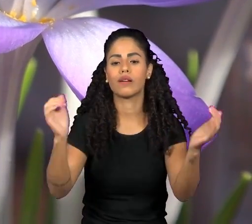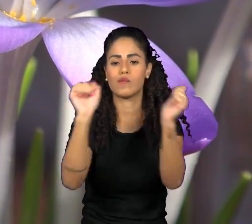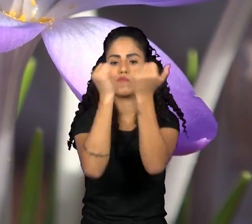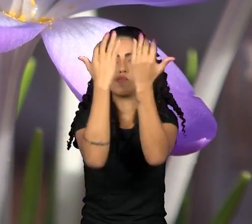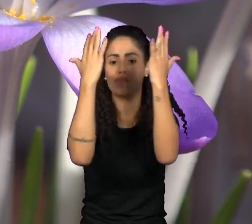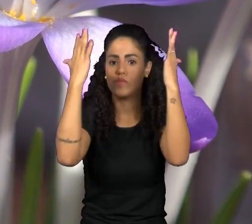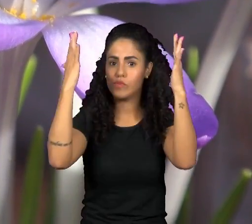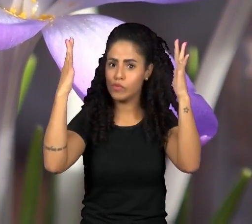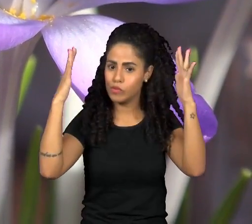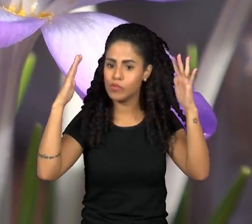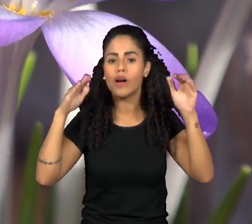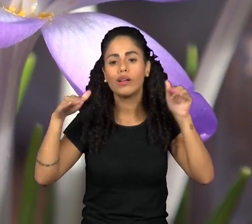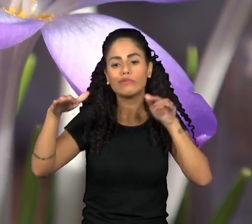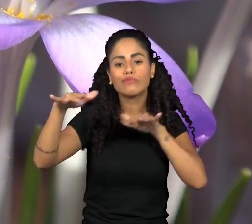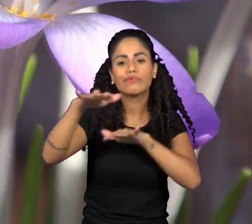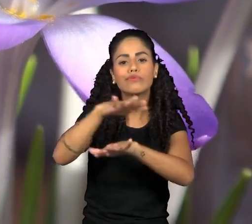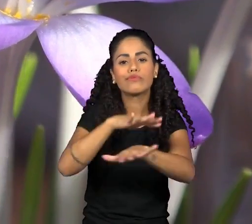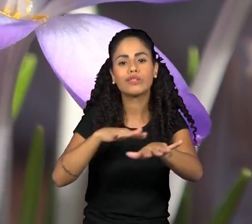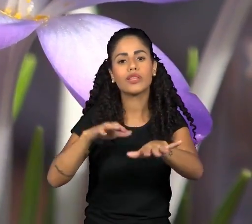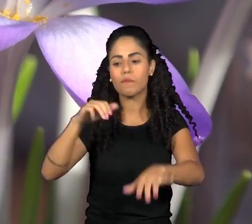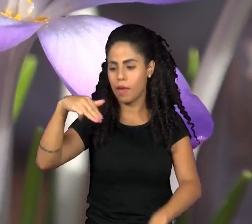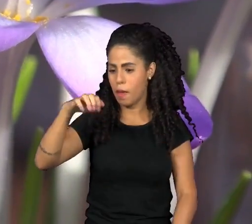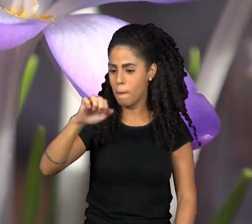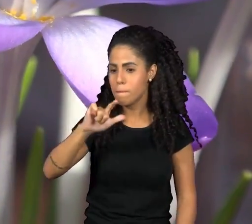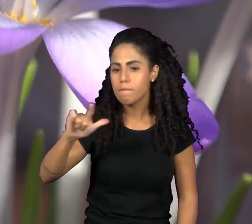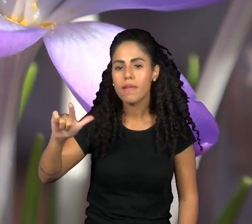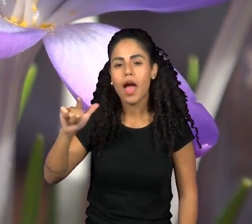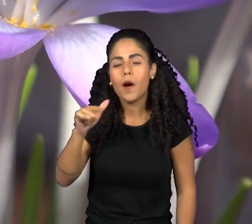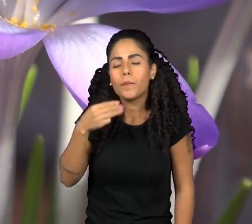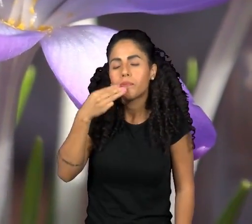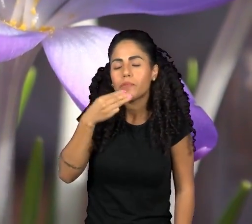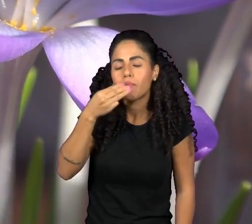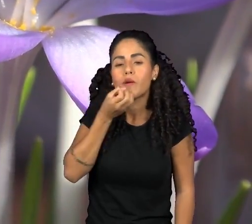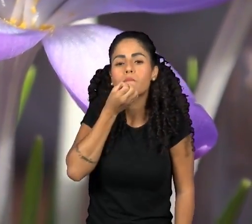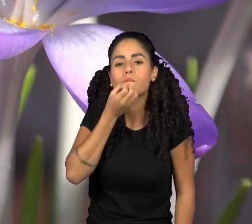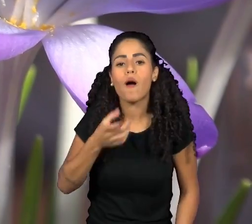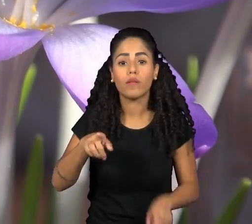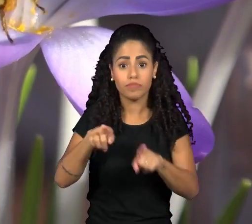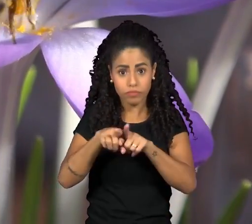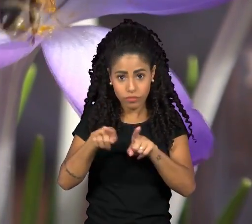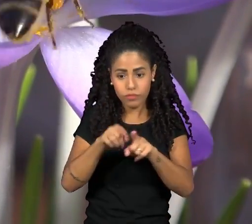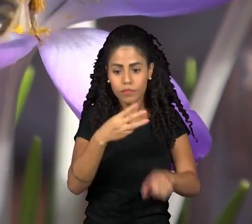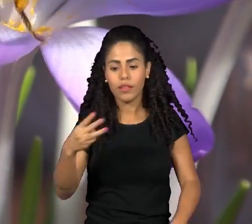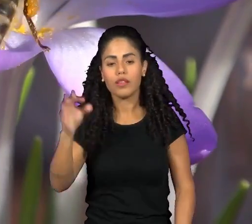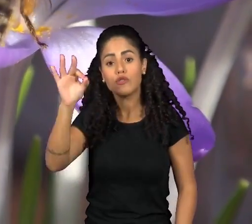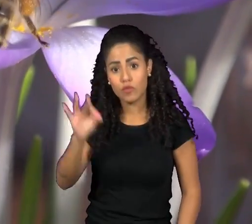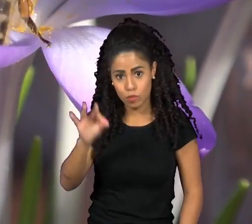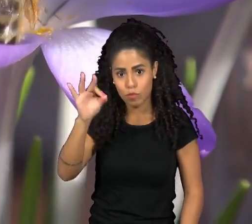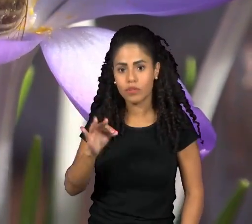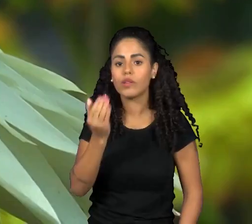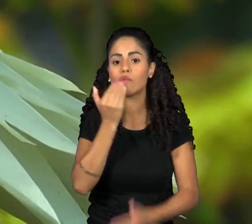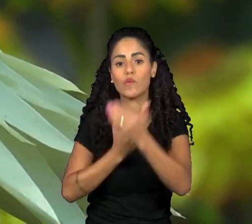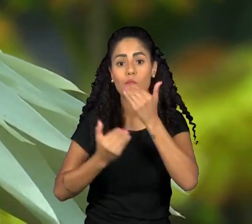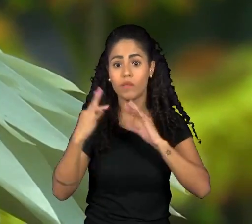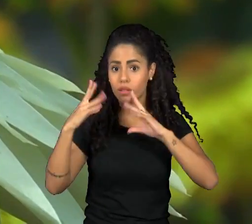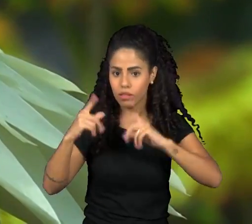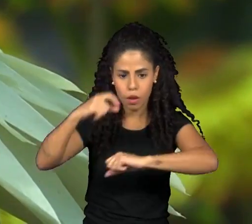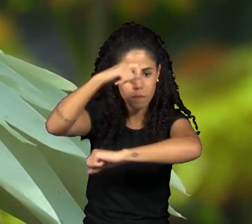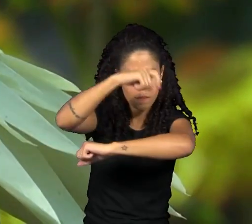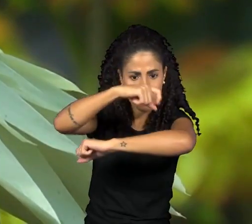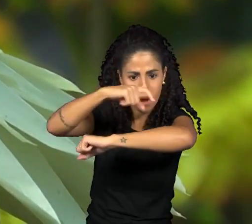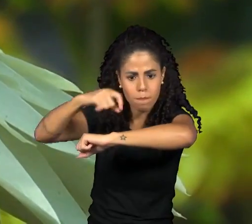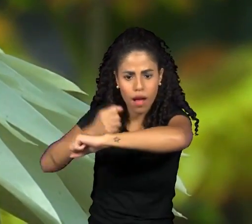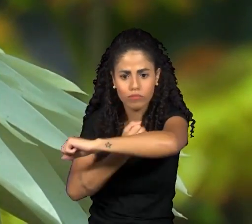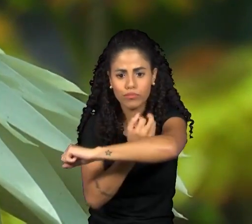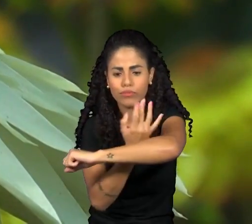de produzirem o doce mel, elas polinizam 1/3 dos alimentos consumidos no mundo. Apesar da sua